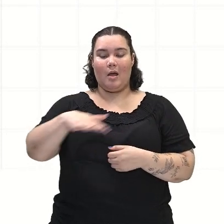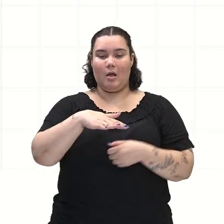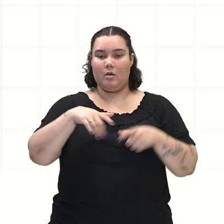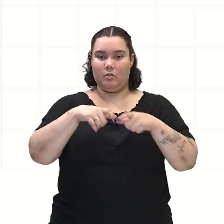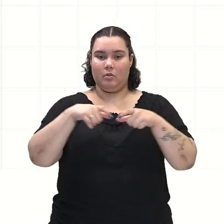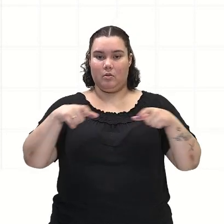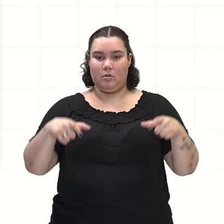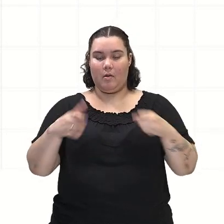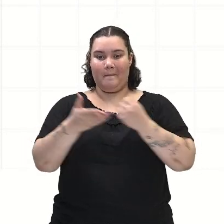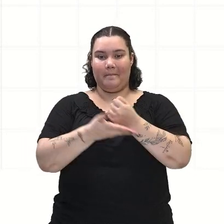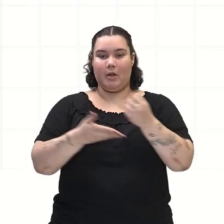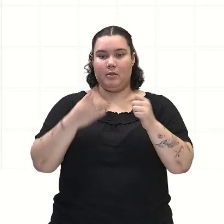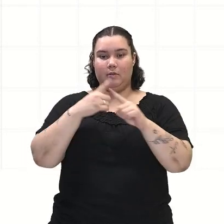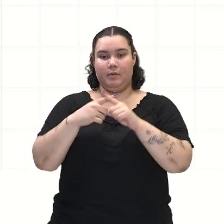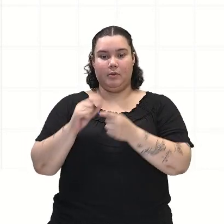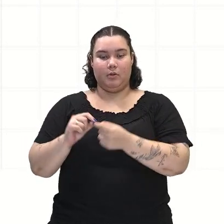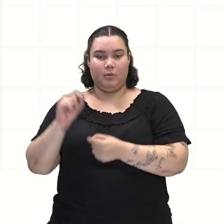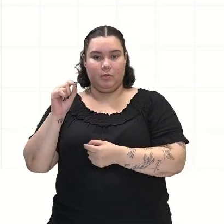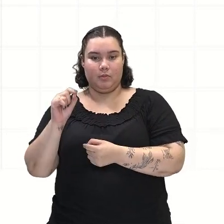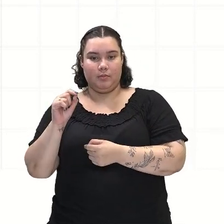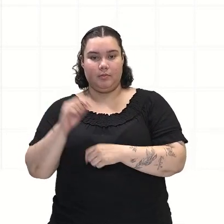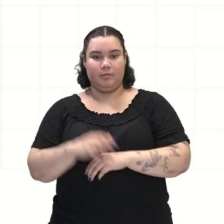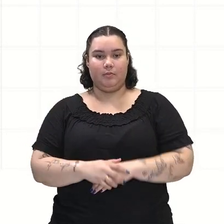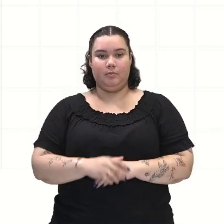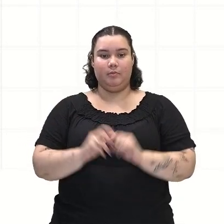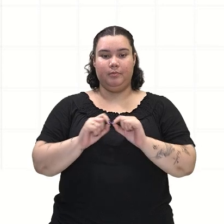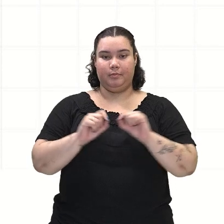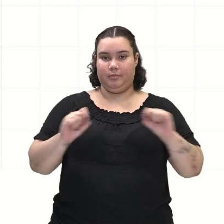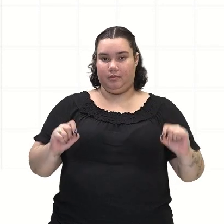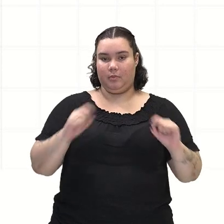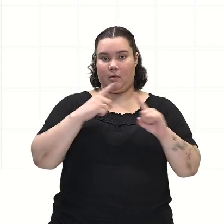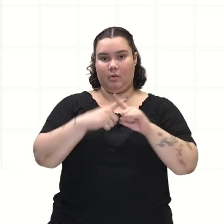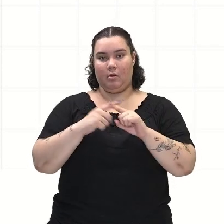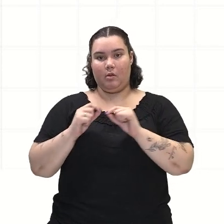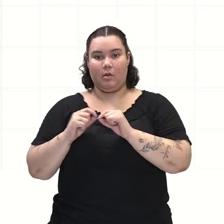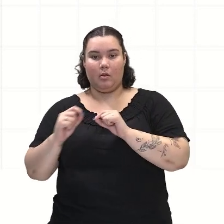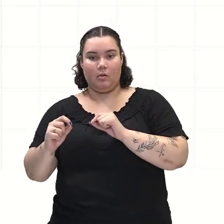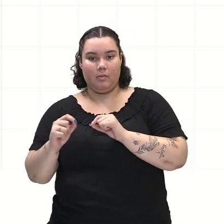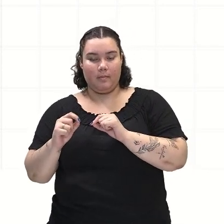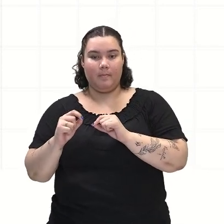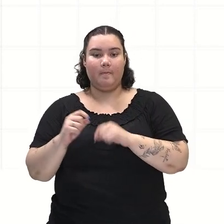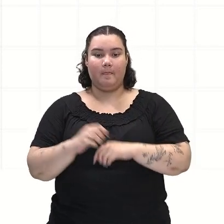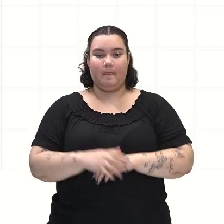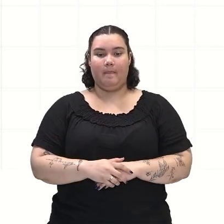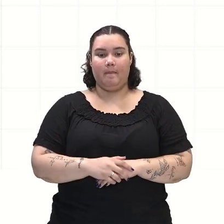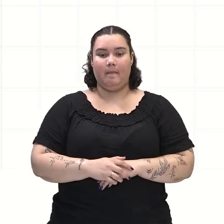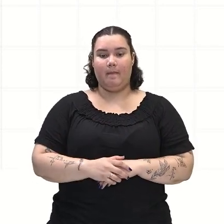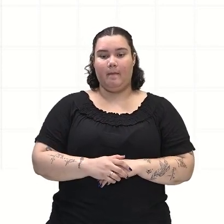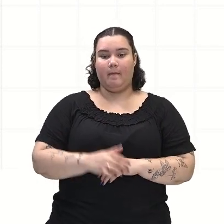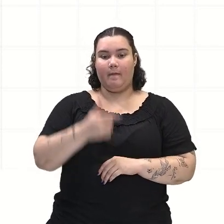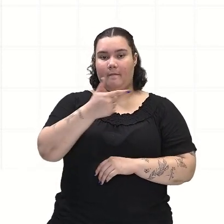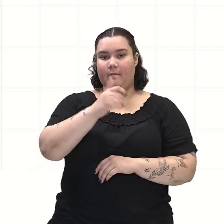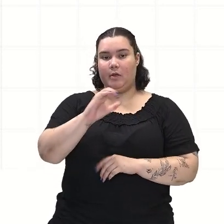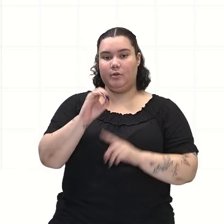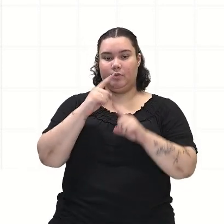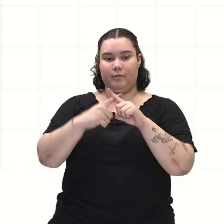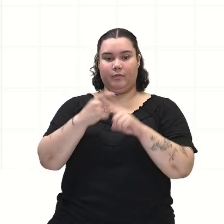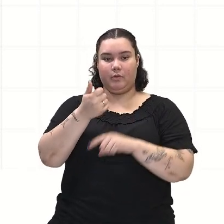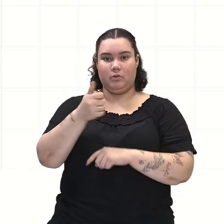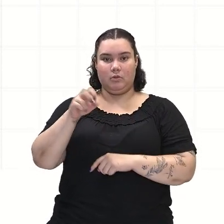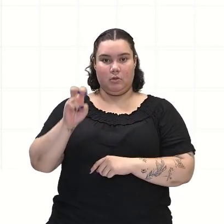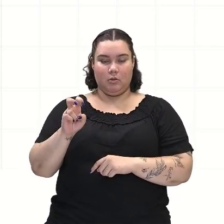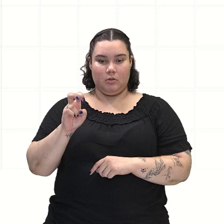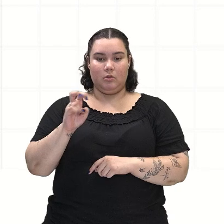é a base vezes a altura, né, o comprimento vezes a largura, que nesse caso, 20 vezes 15.